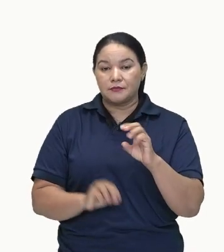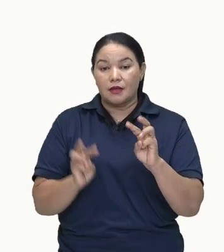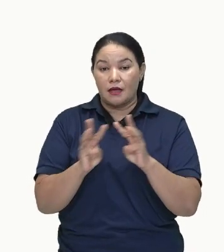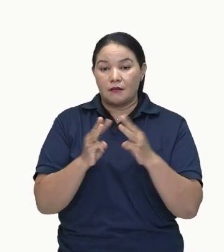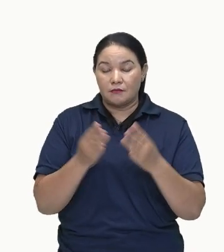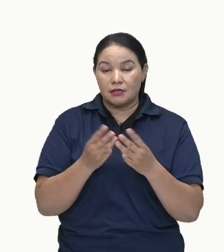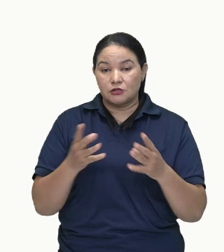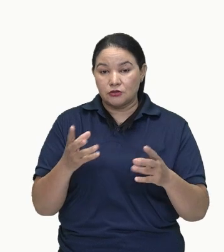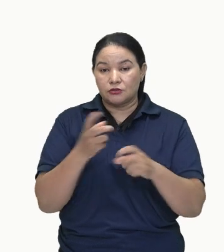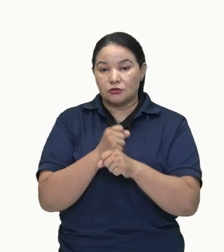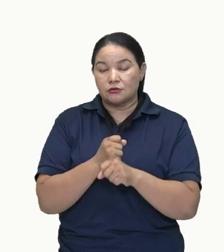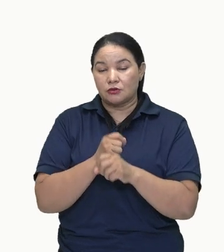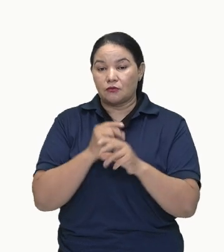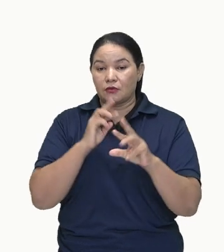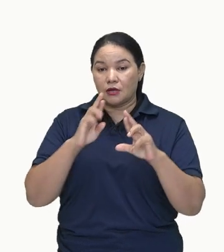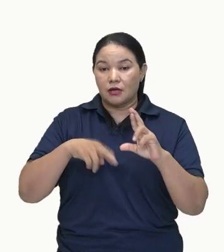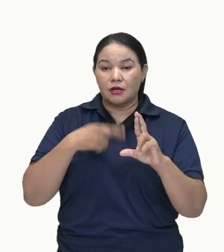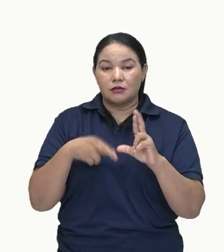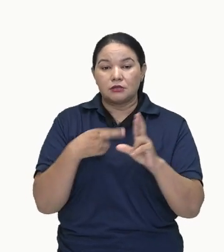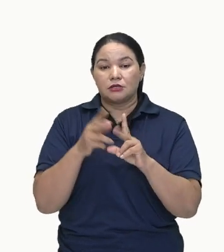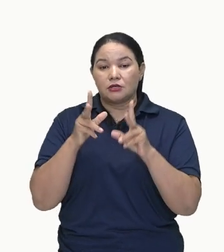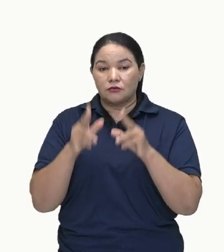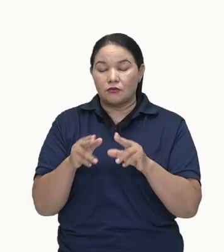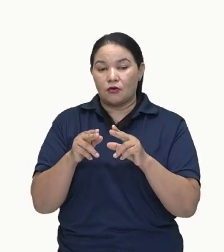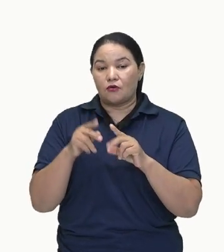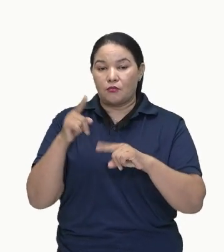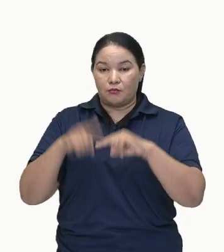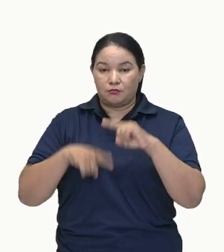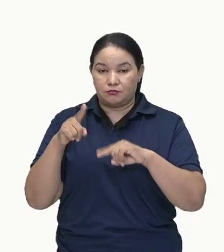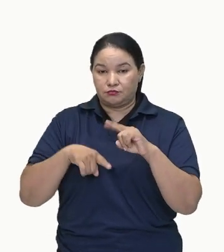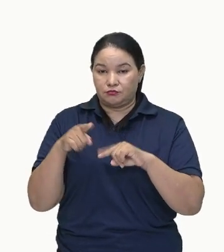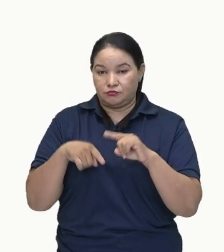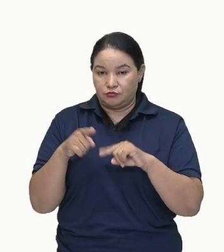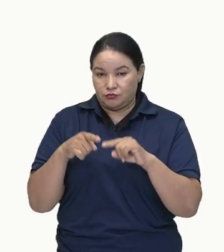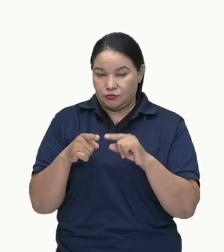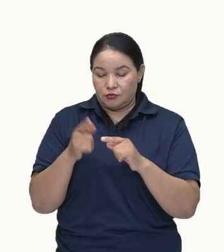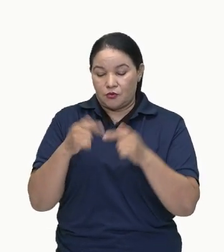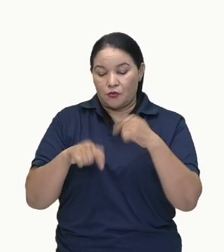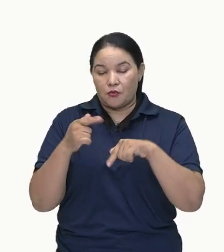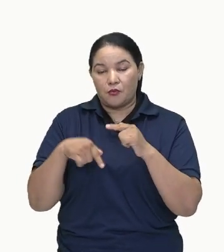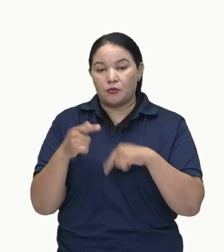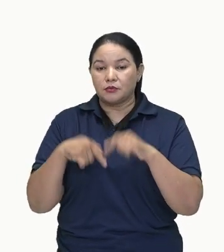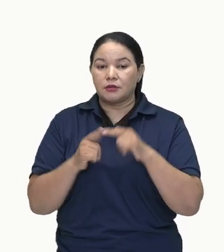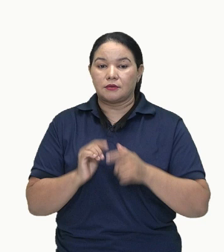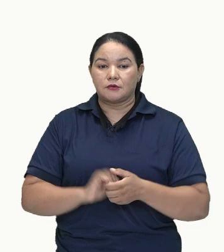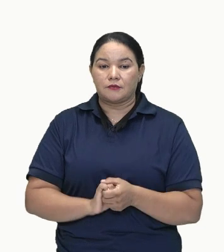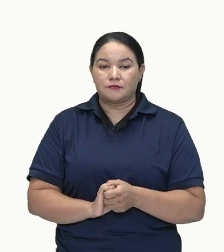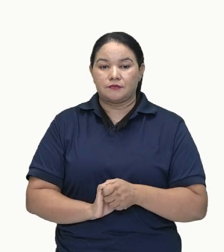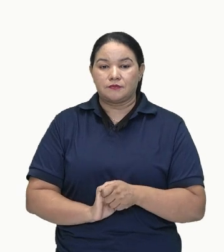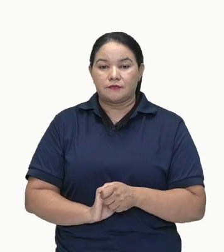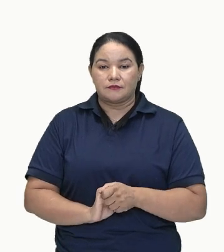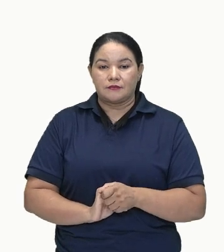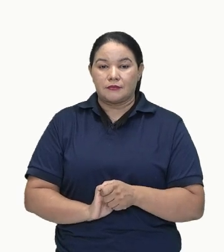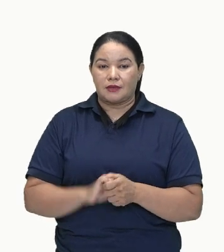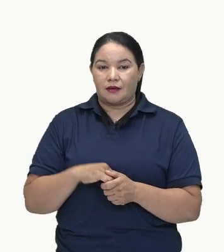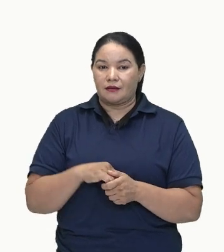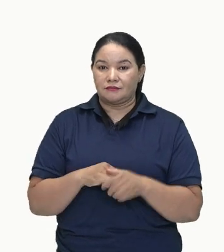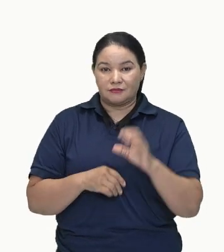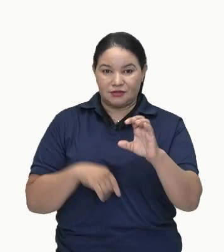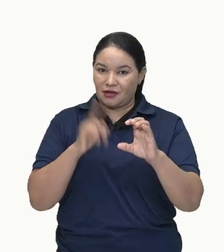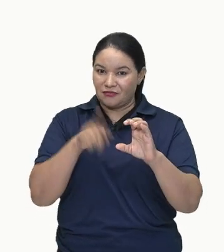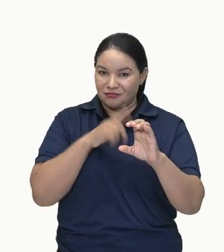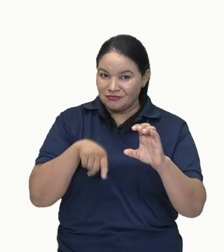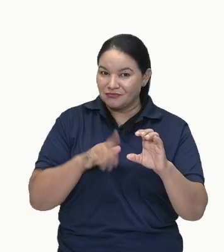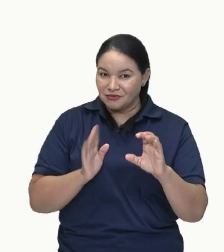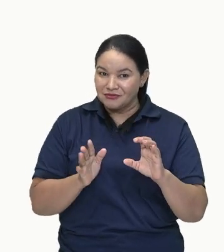massa total dos reagentes é igual à massa dos produtos em uma ocorrência química. Isso já está eliminado, hein?